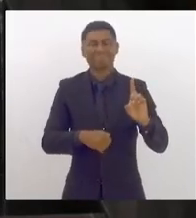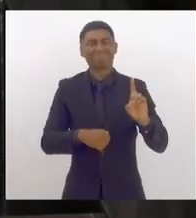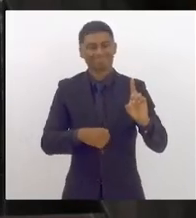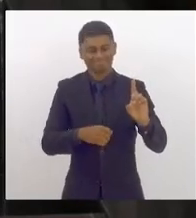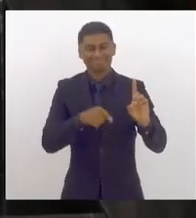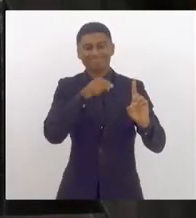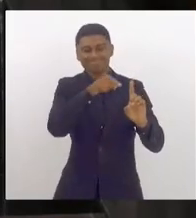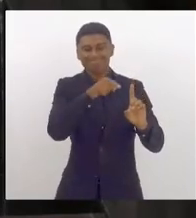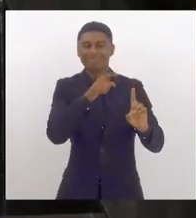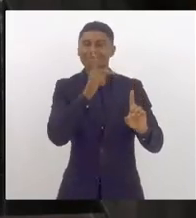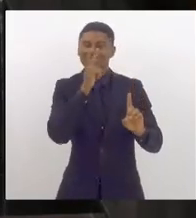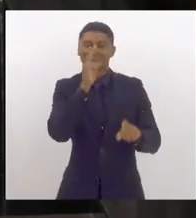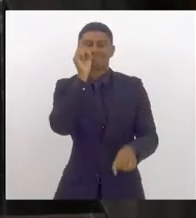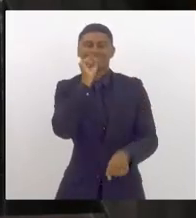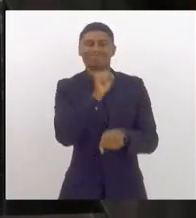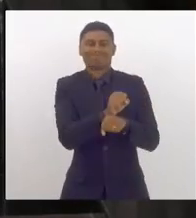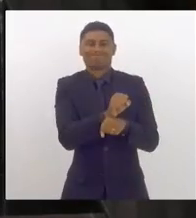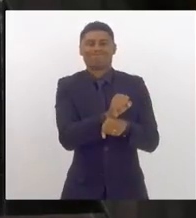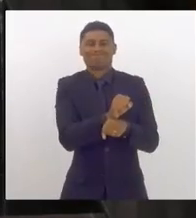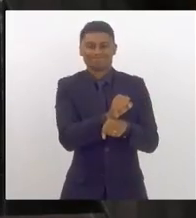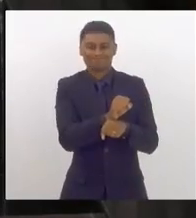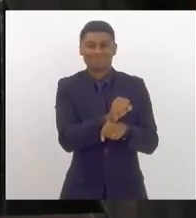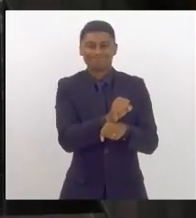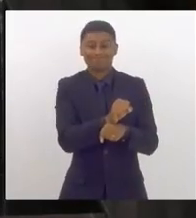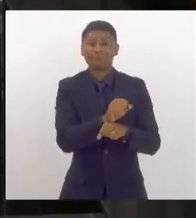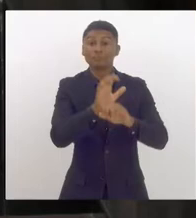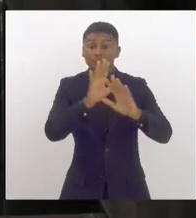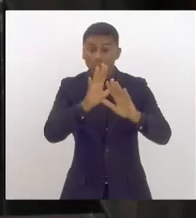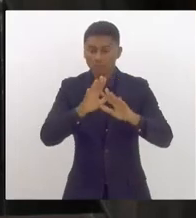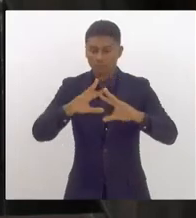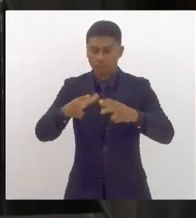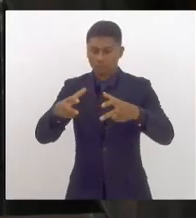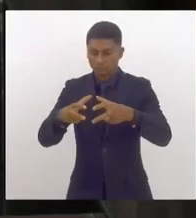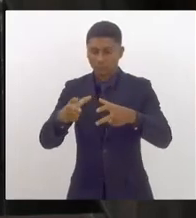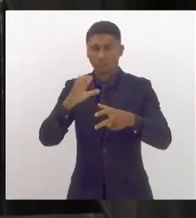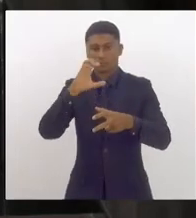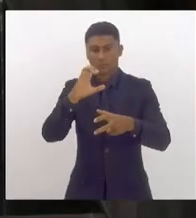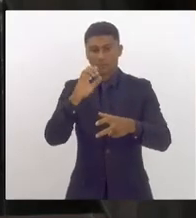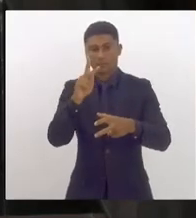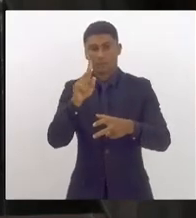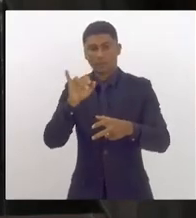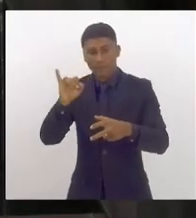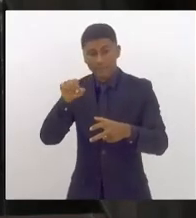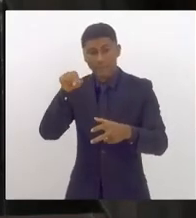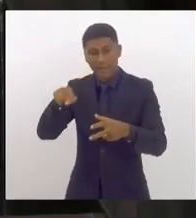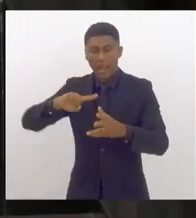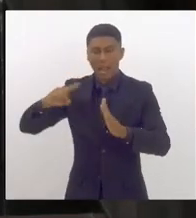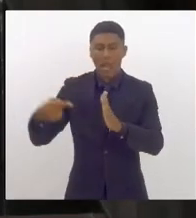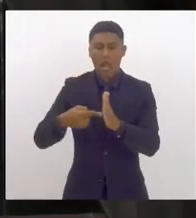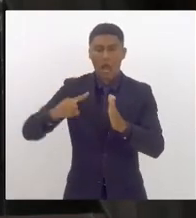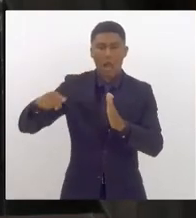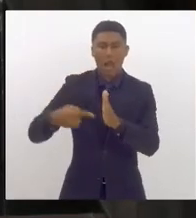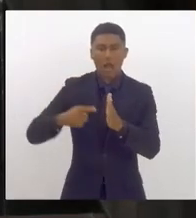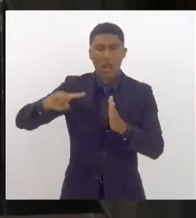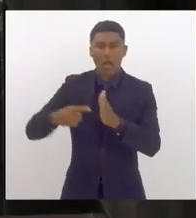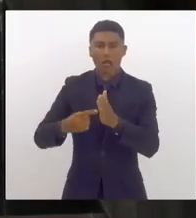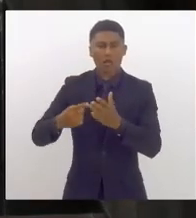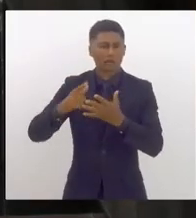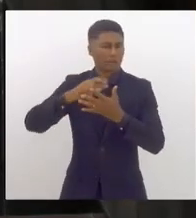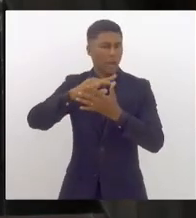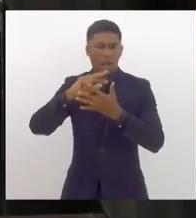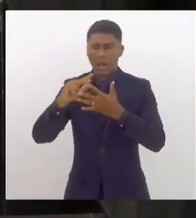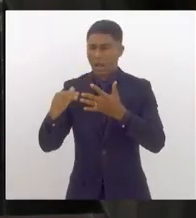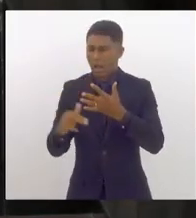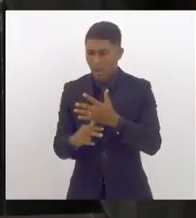é devido essa CPI ajudei um seus constantes que foram feitas na mesma e o governo do estado